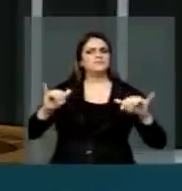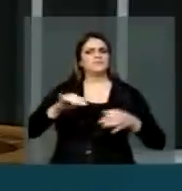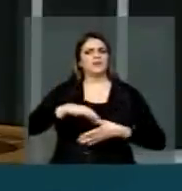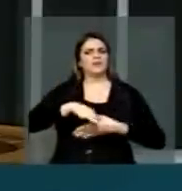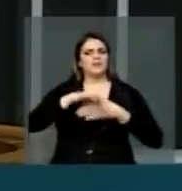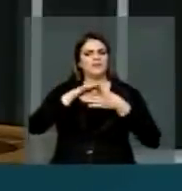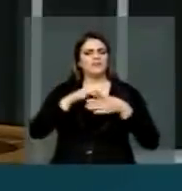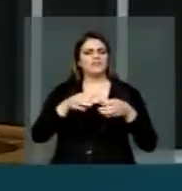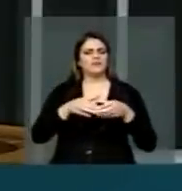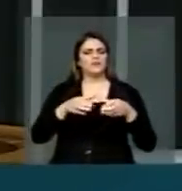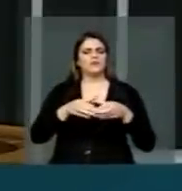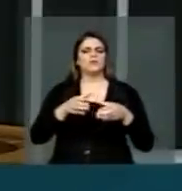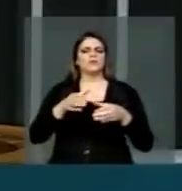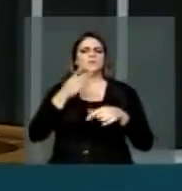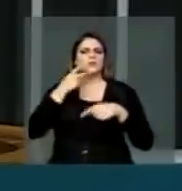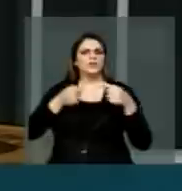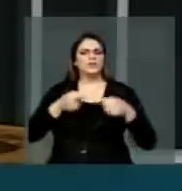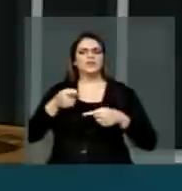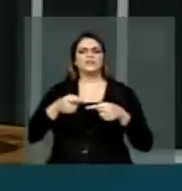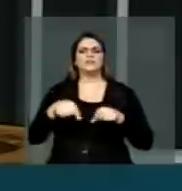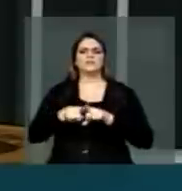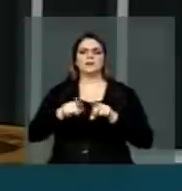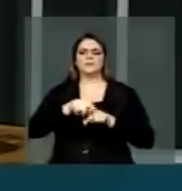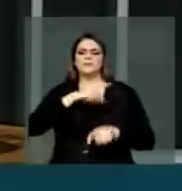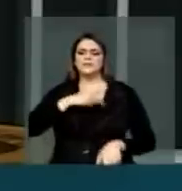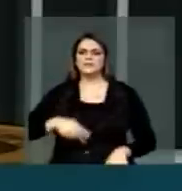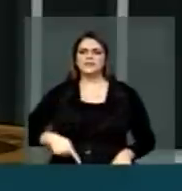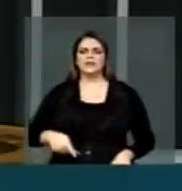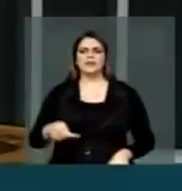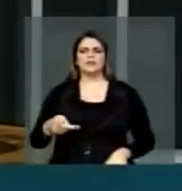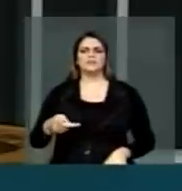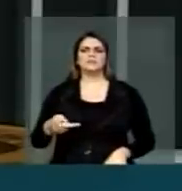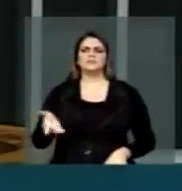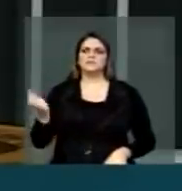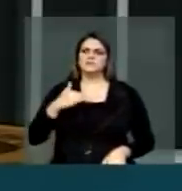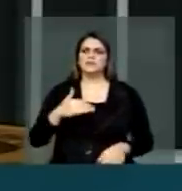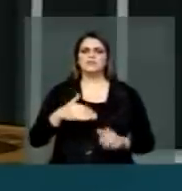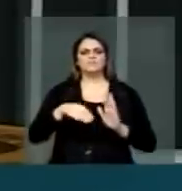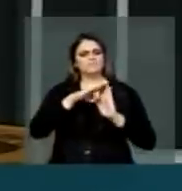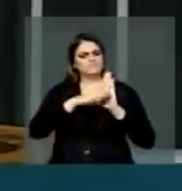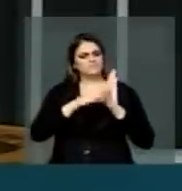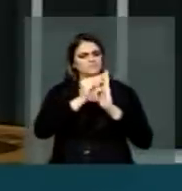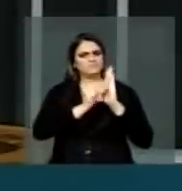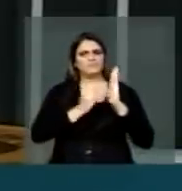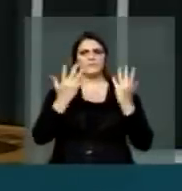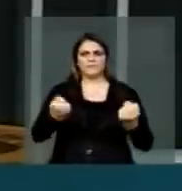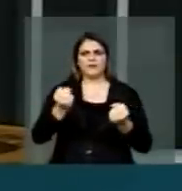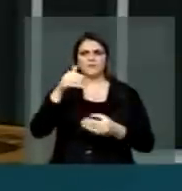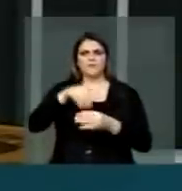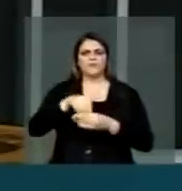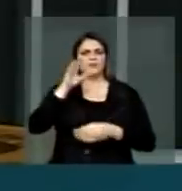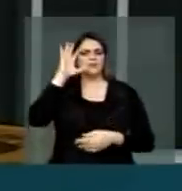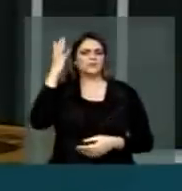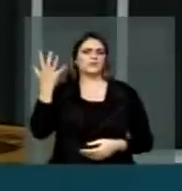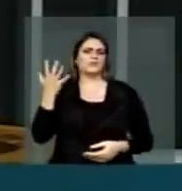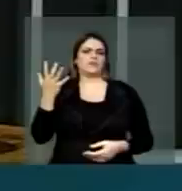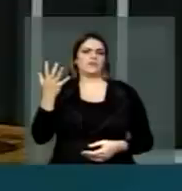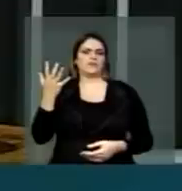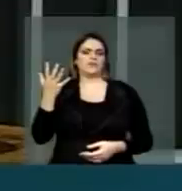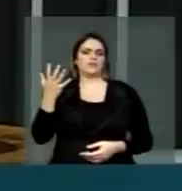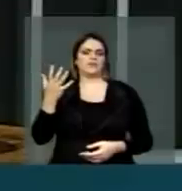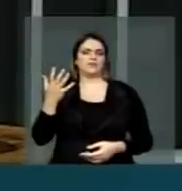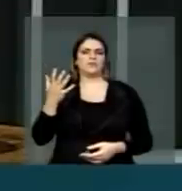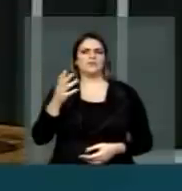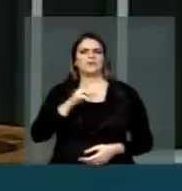partidos, o presidente dessa Casa, para pautar esse projeto que nós chamamos de